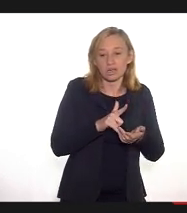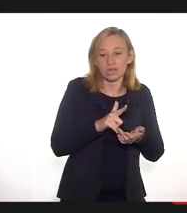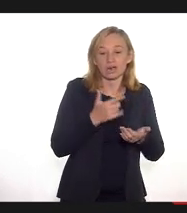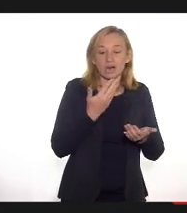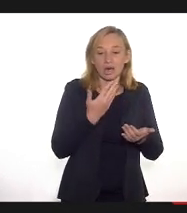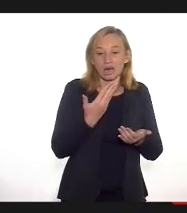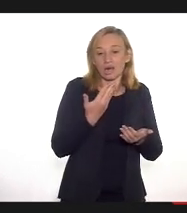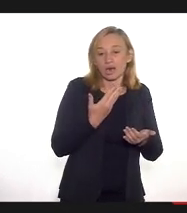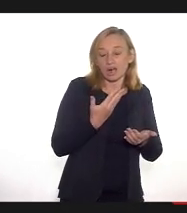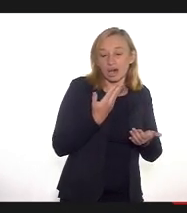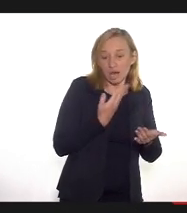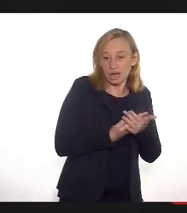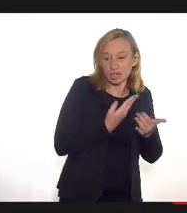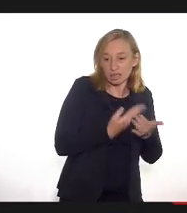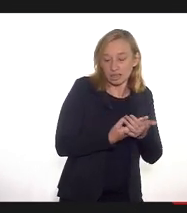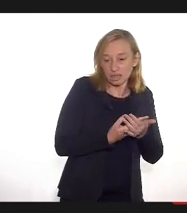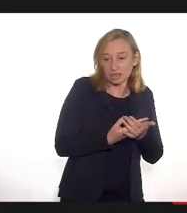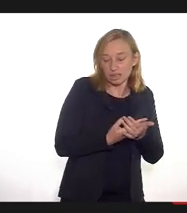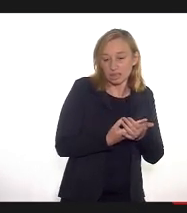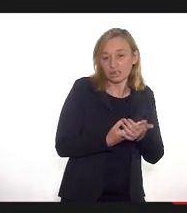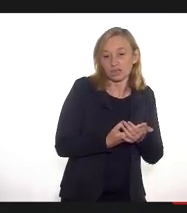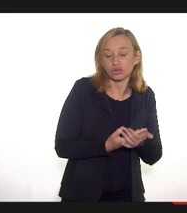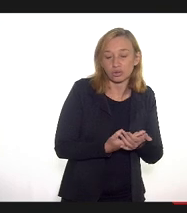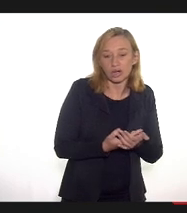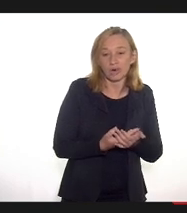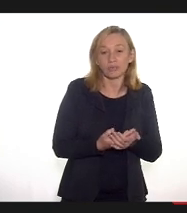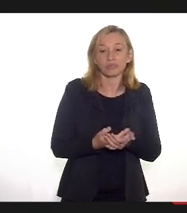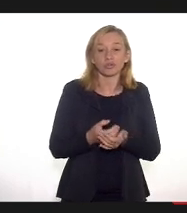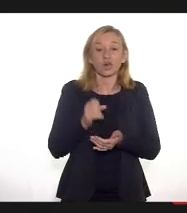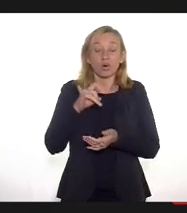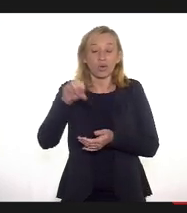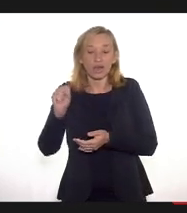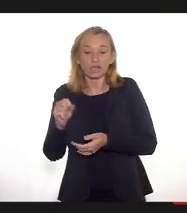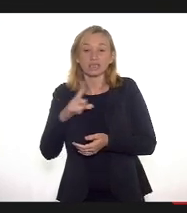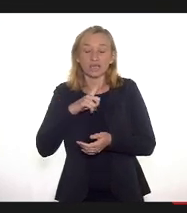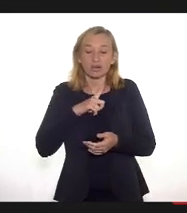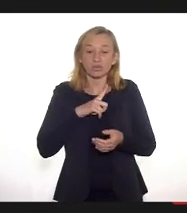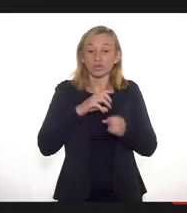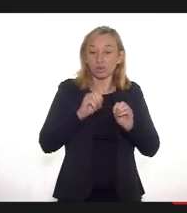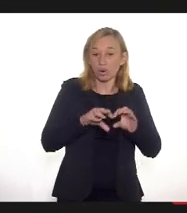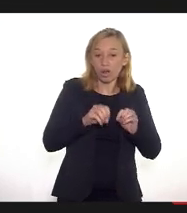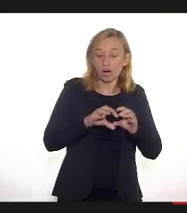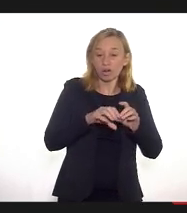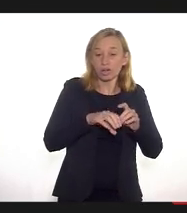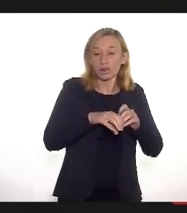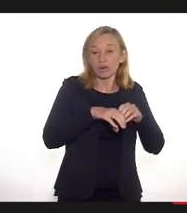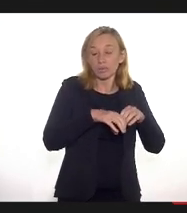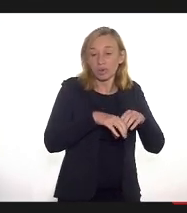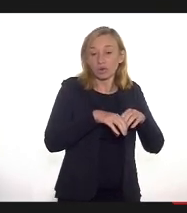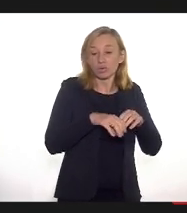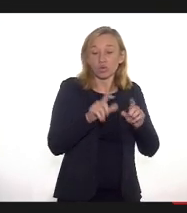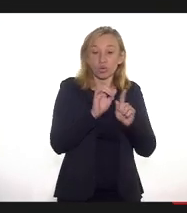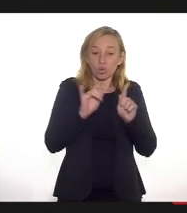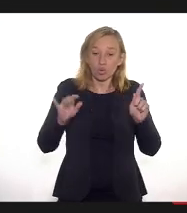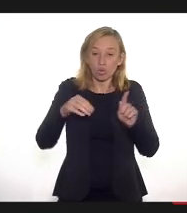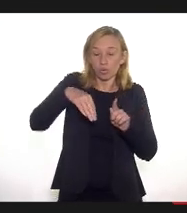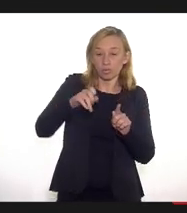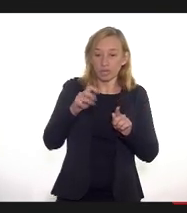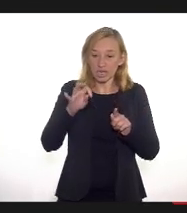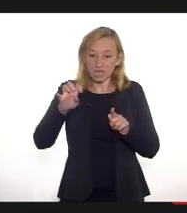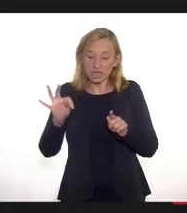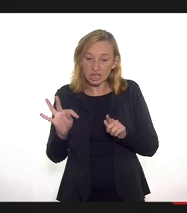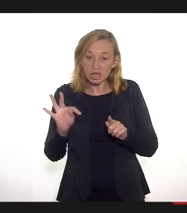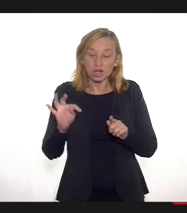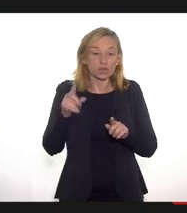as aulas. E lembrando, por exemplo, o exemplo do ISERJ, nós estamos tendo aulas pelo Google Meet praticamente todos os dias da semana. Nós